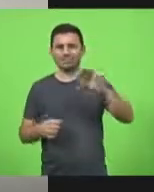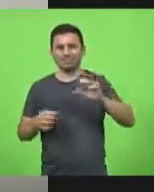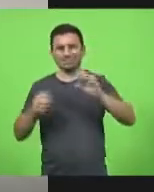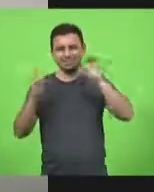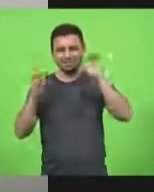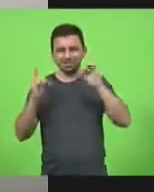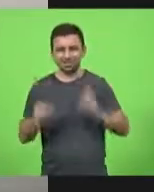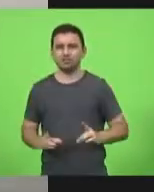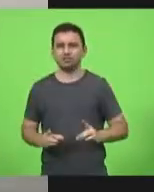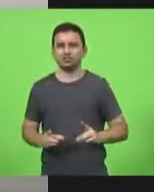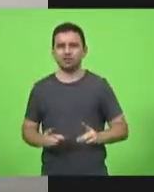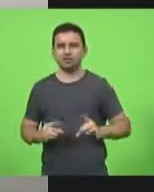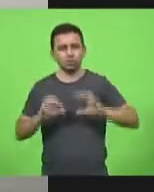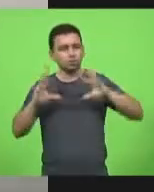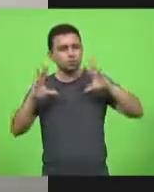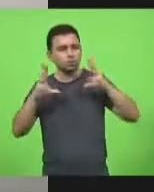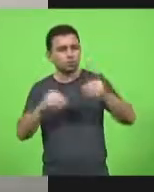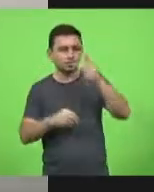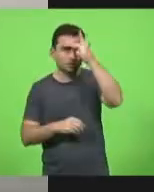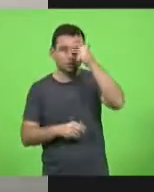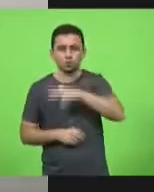para todos e todas.